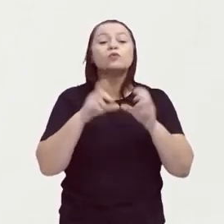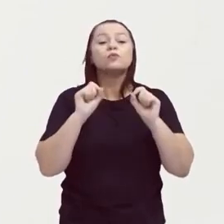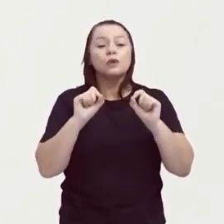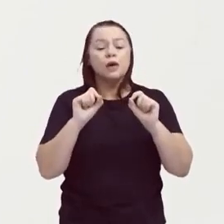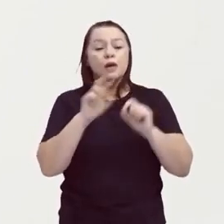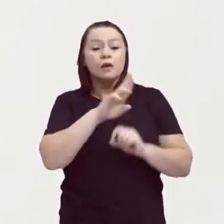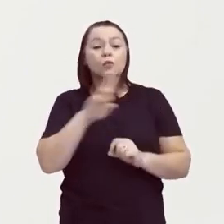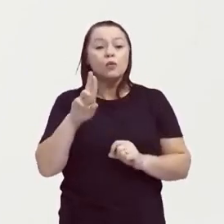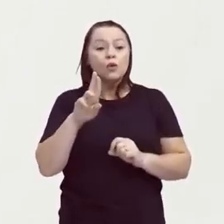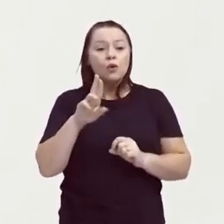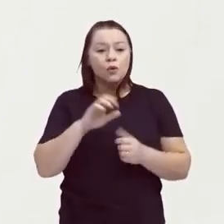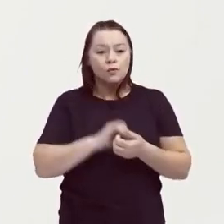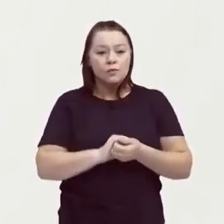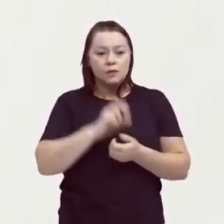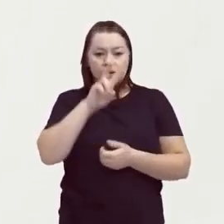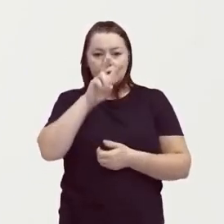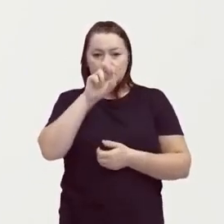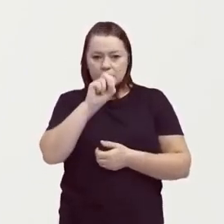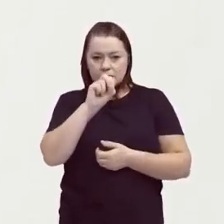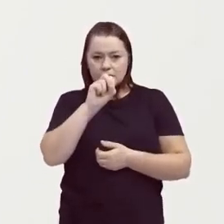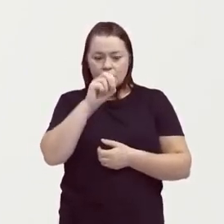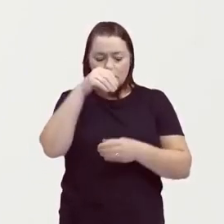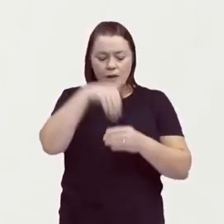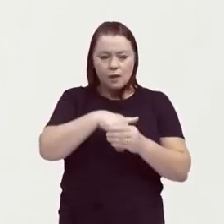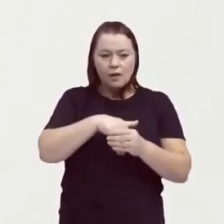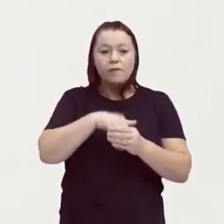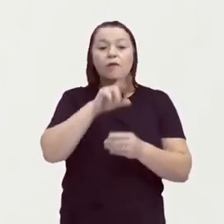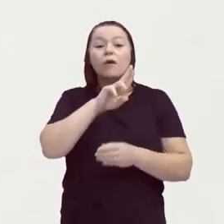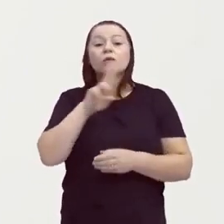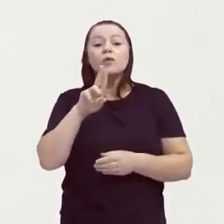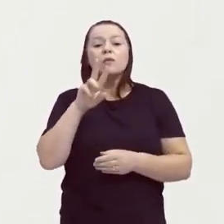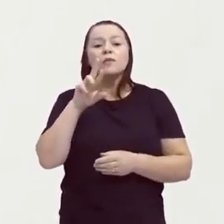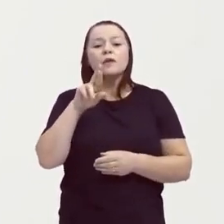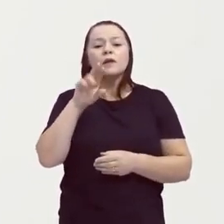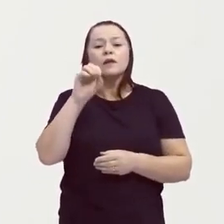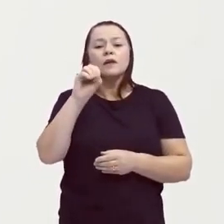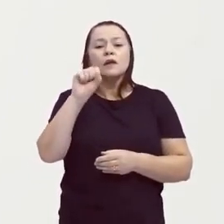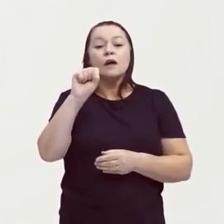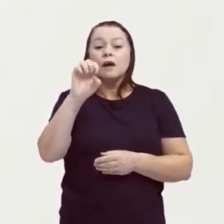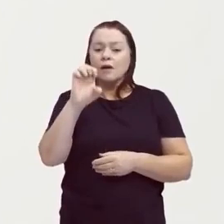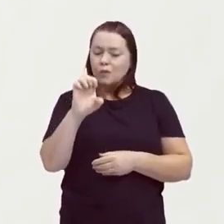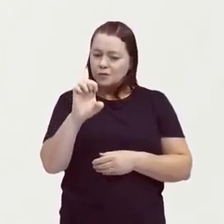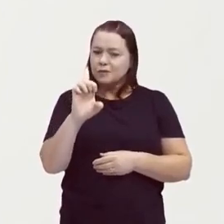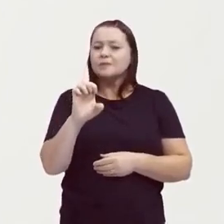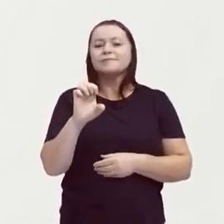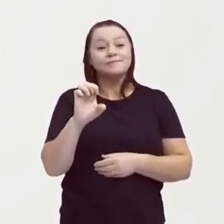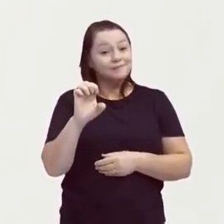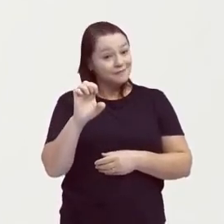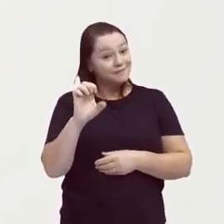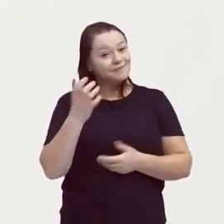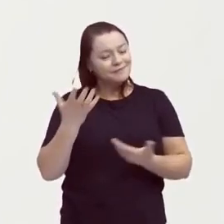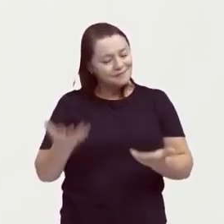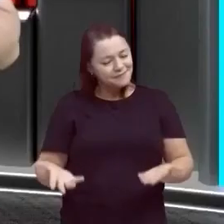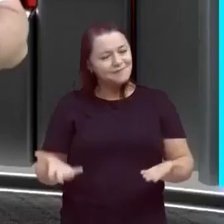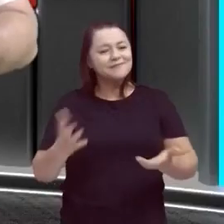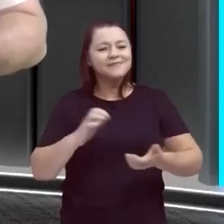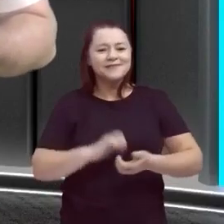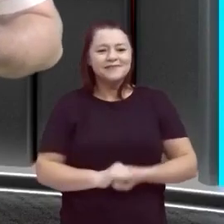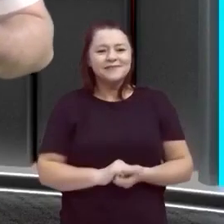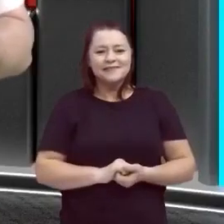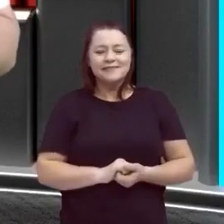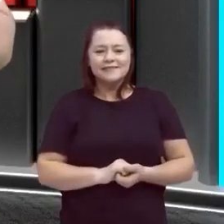de turma, com 50 votos, foi quem? A Rose. Olha aí, ó. Muito bem, aqui